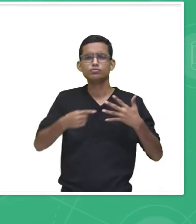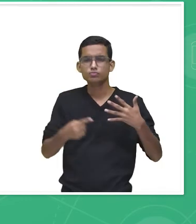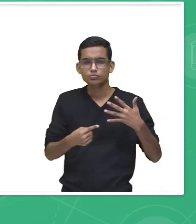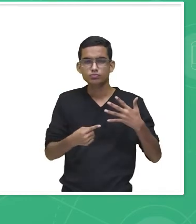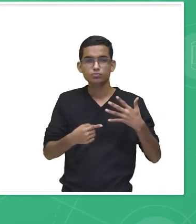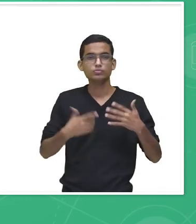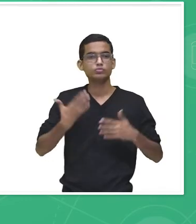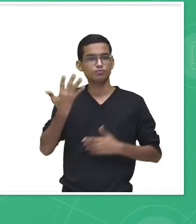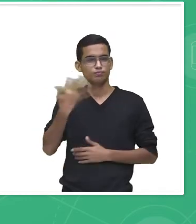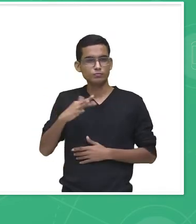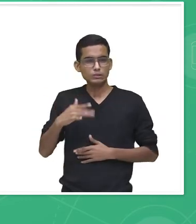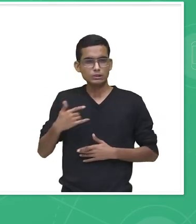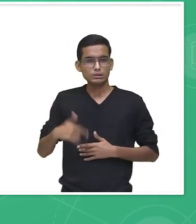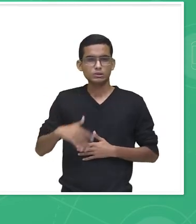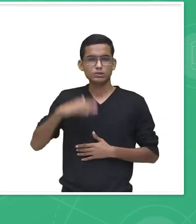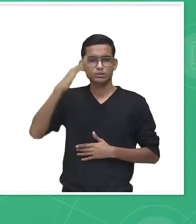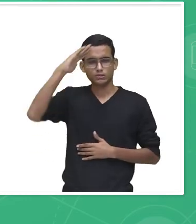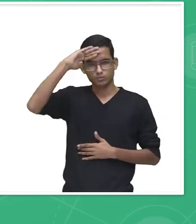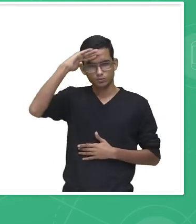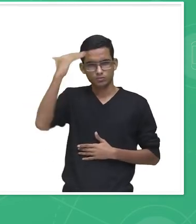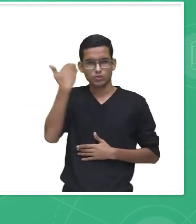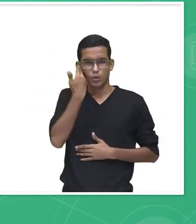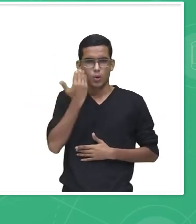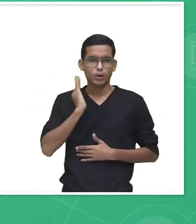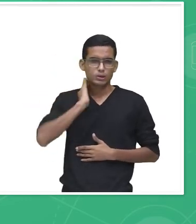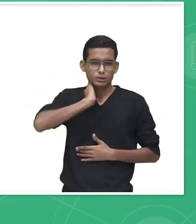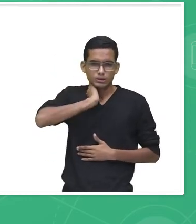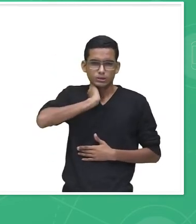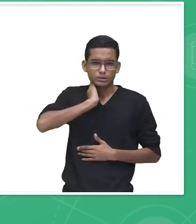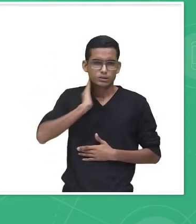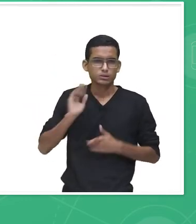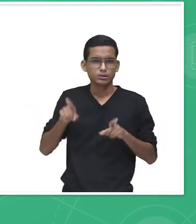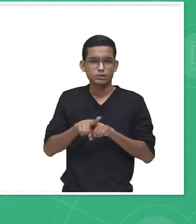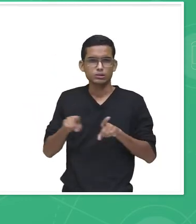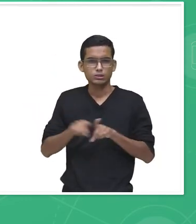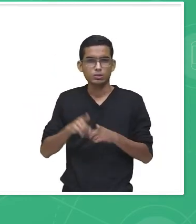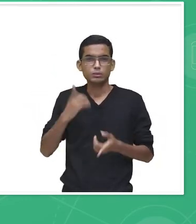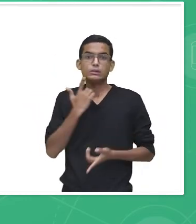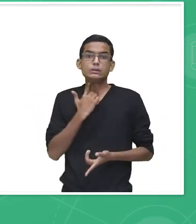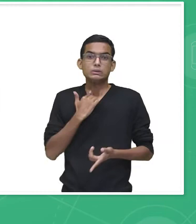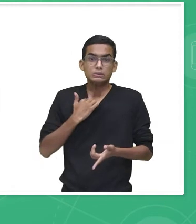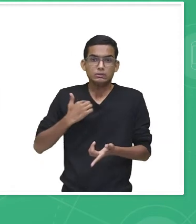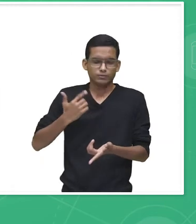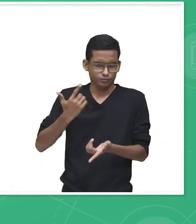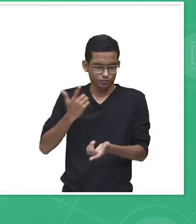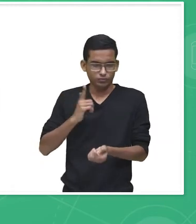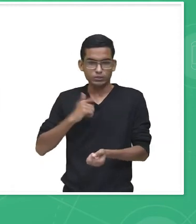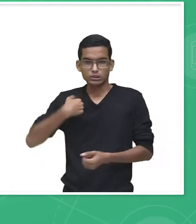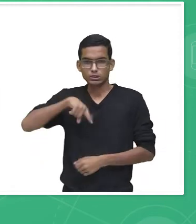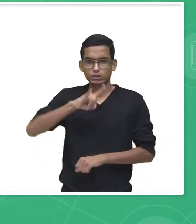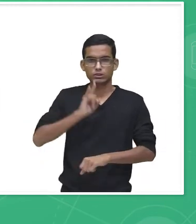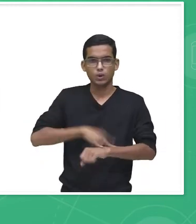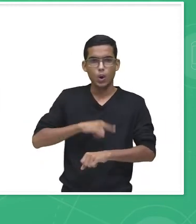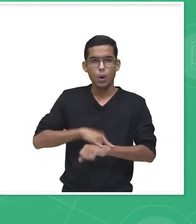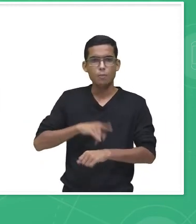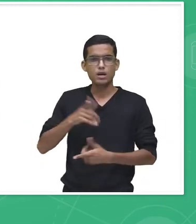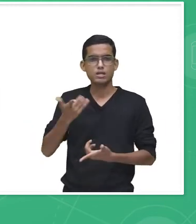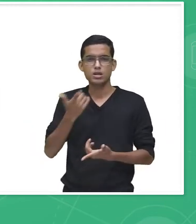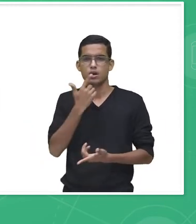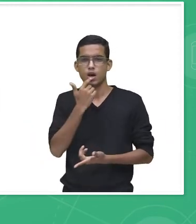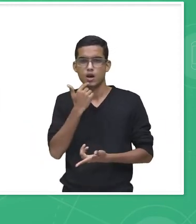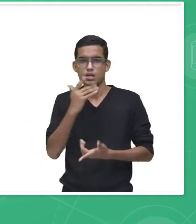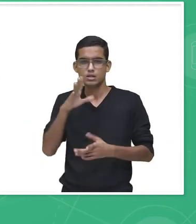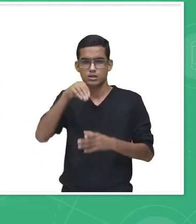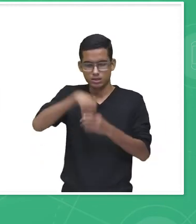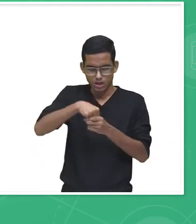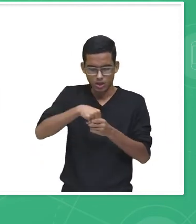sangue no xixi e vontade de frequente intensa de ir ao banheiro o tratamento é pedir que a pessoa tão é mais